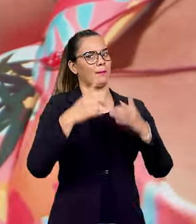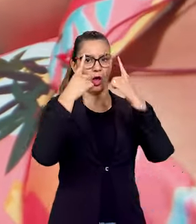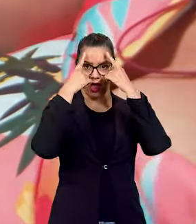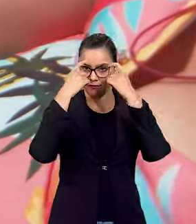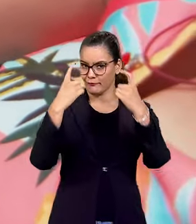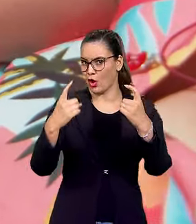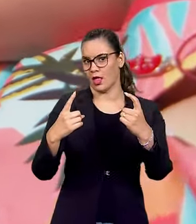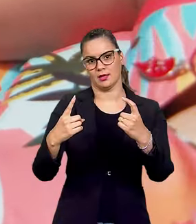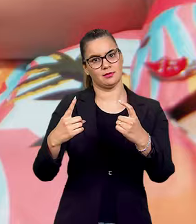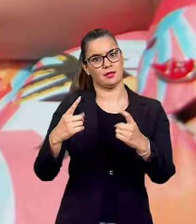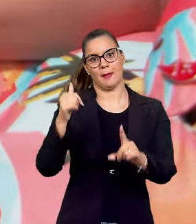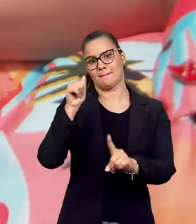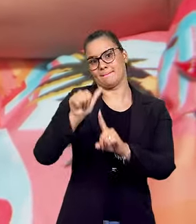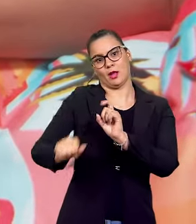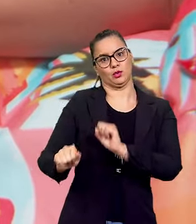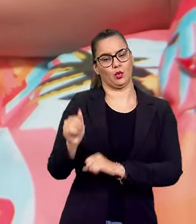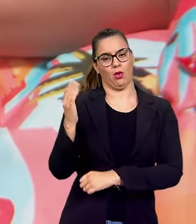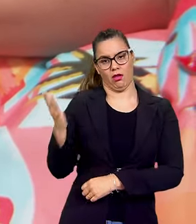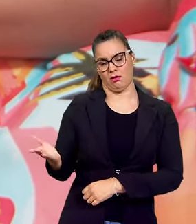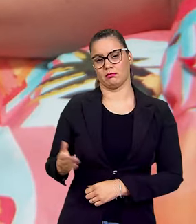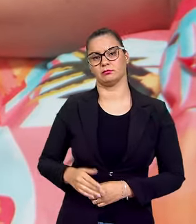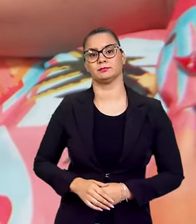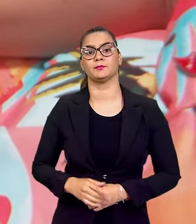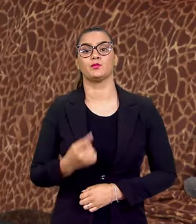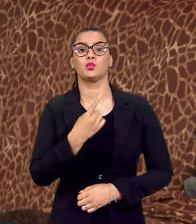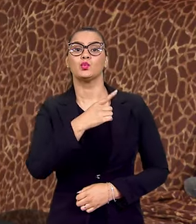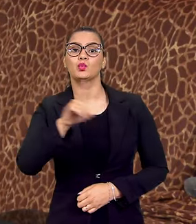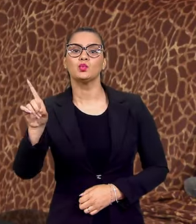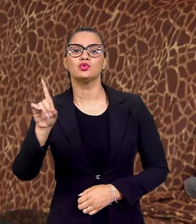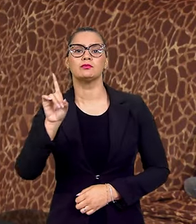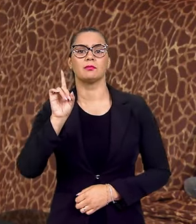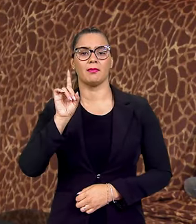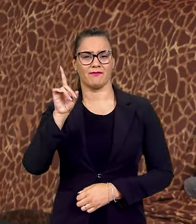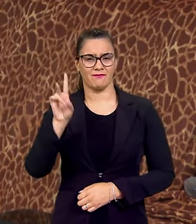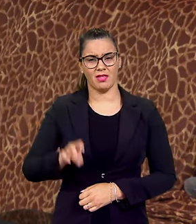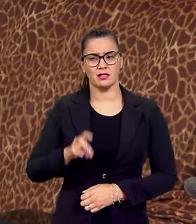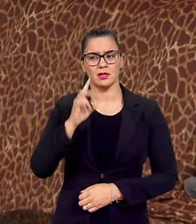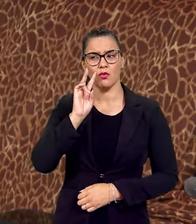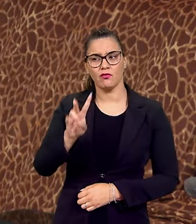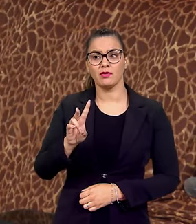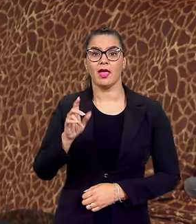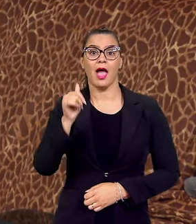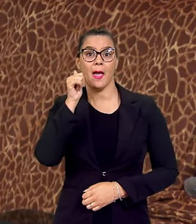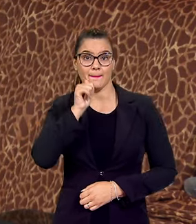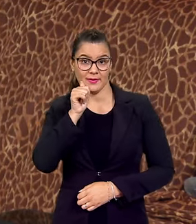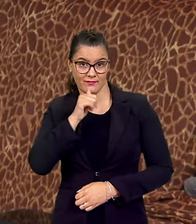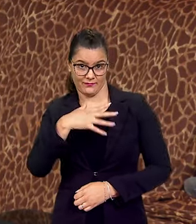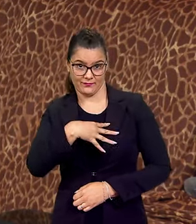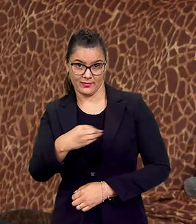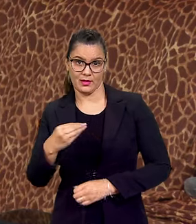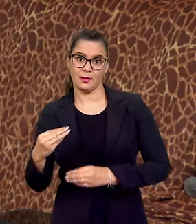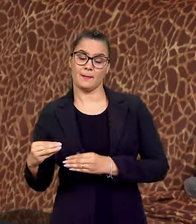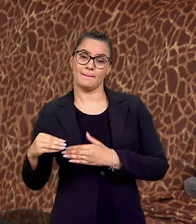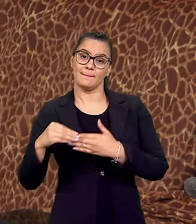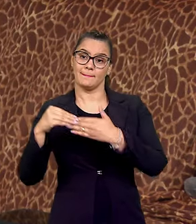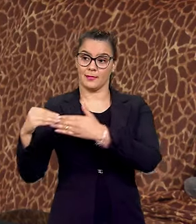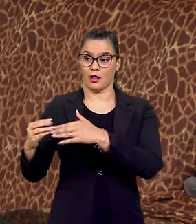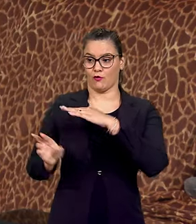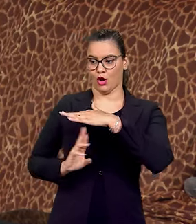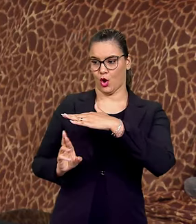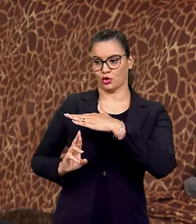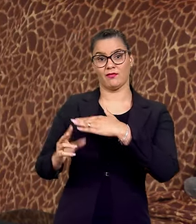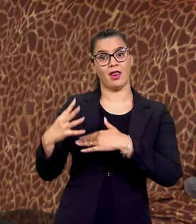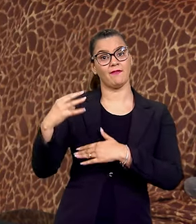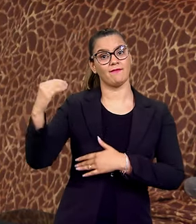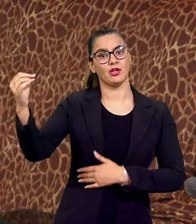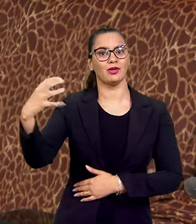interrompeu o ciclo de violência que tirou a vida da jovem. A última vez que eu vi a Emily foi quando ela me levou na rodoviária, que eu viajei para a